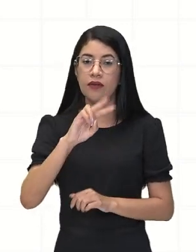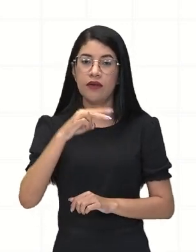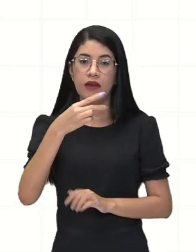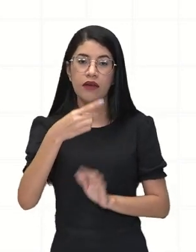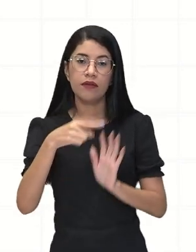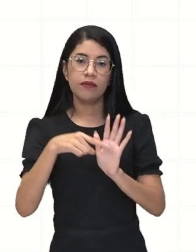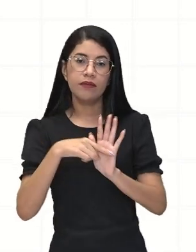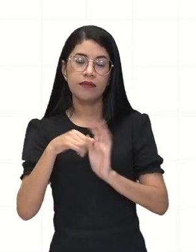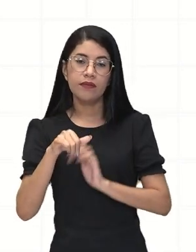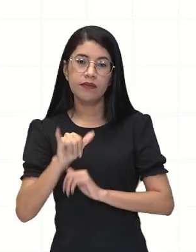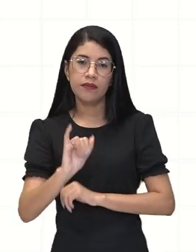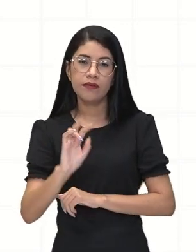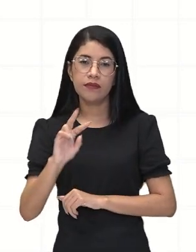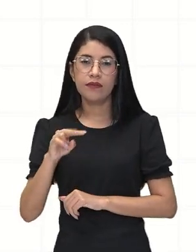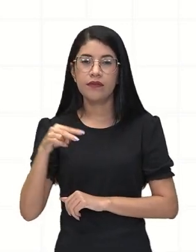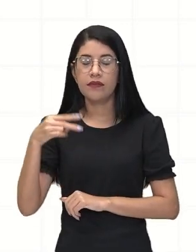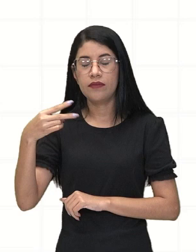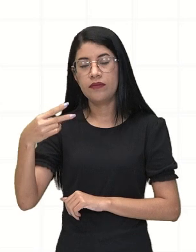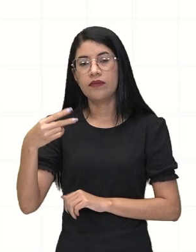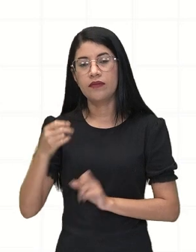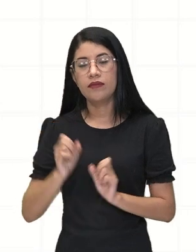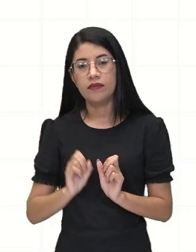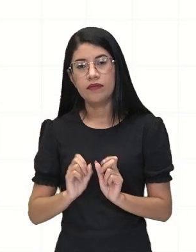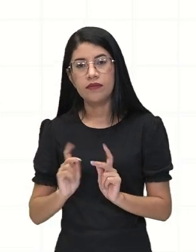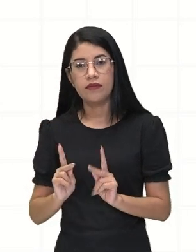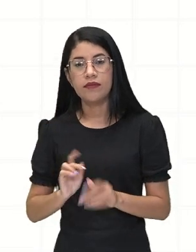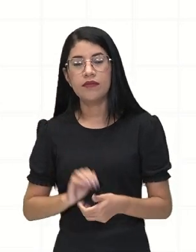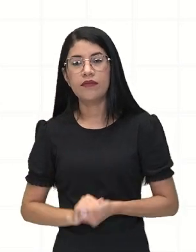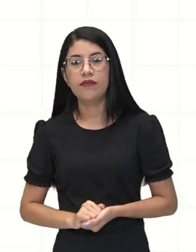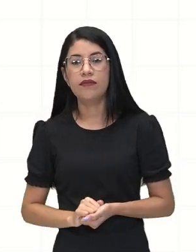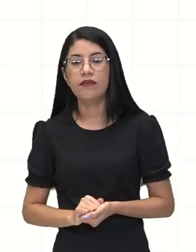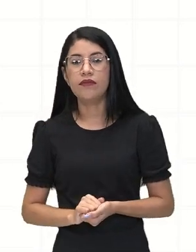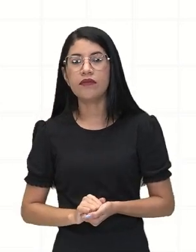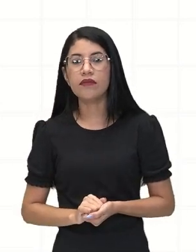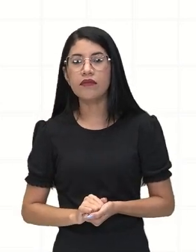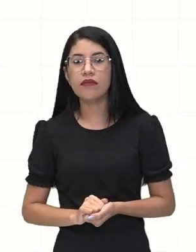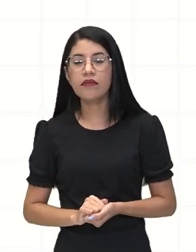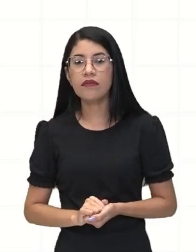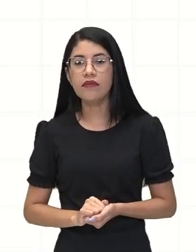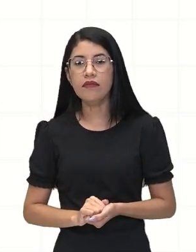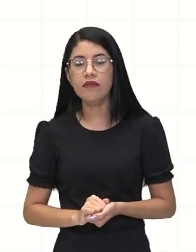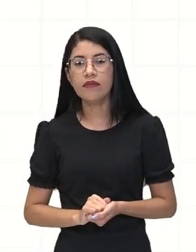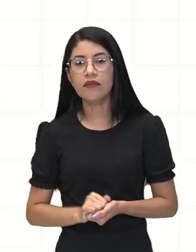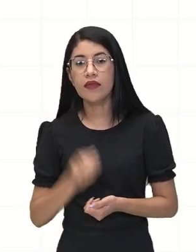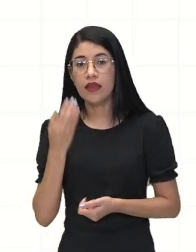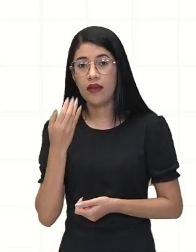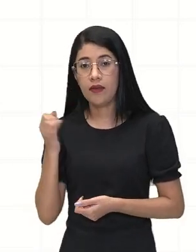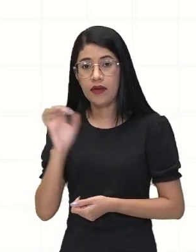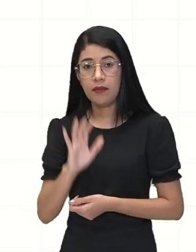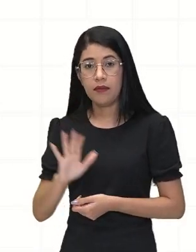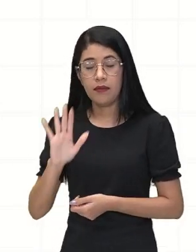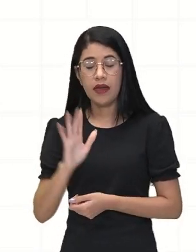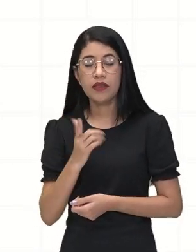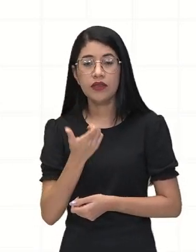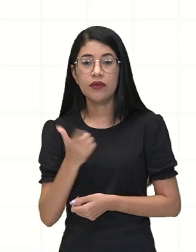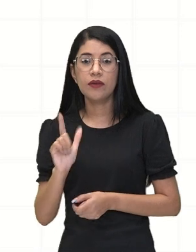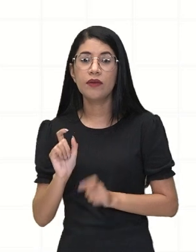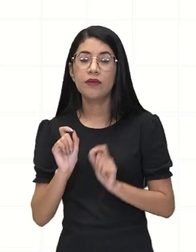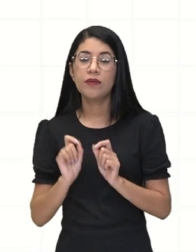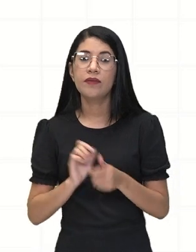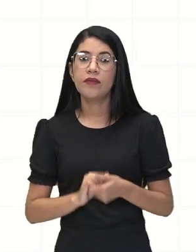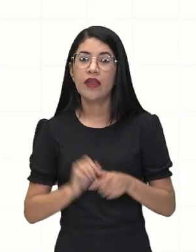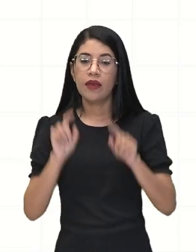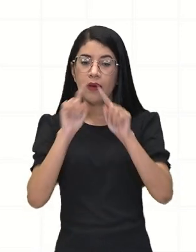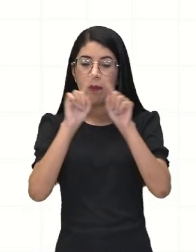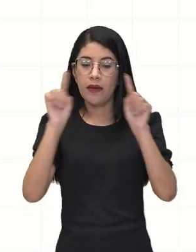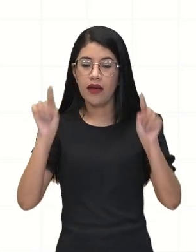ao quadrado. Ok? Muito bem. Então, aqui nós temos essa figura. E aqui eu vou cortar aqui,